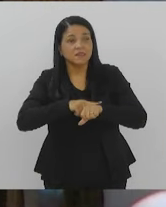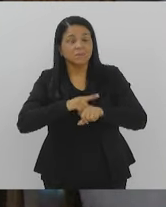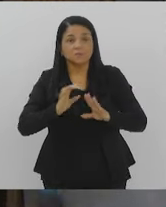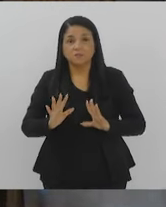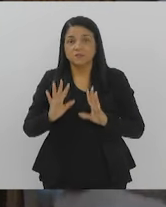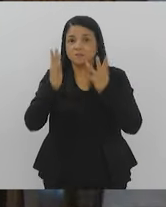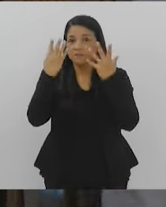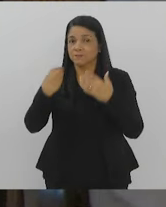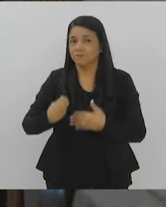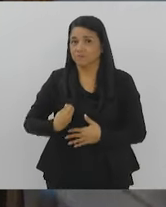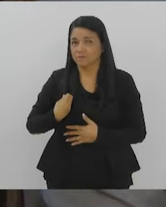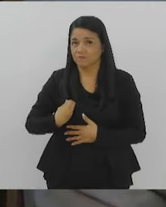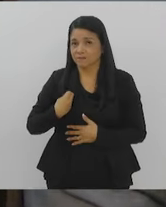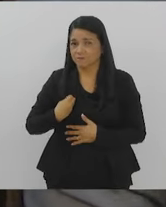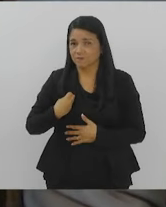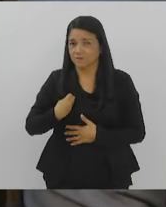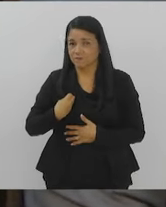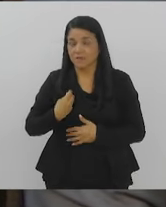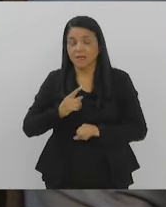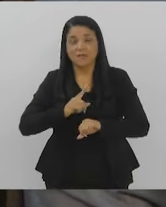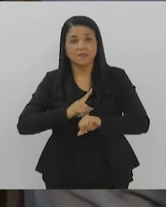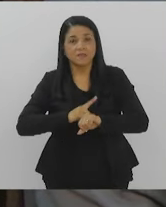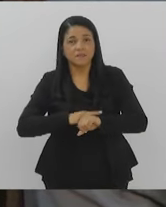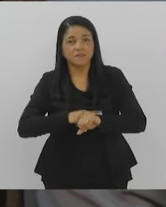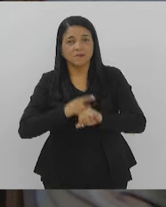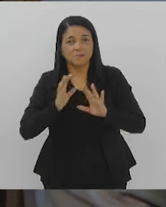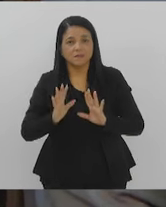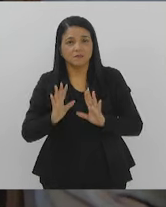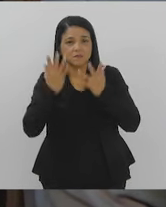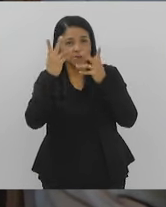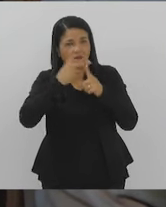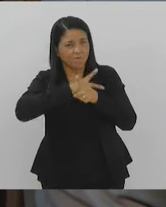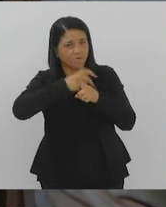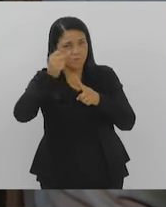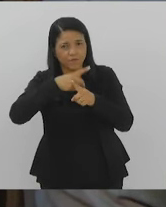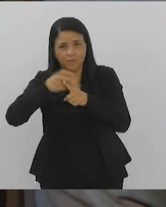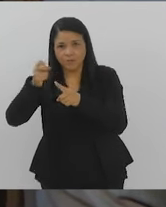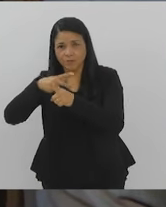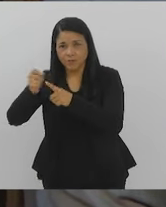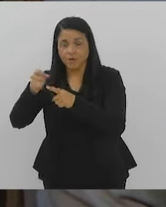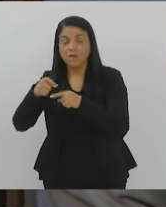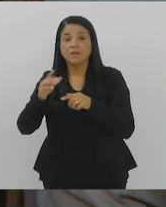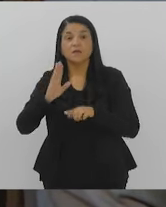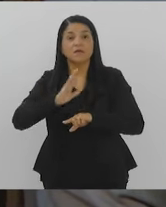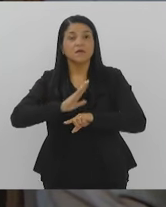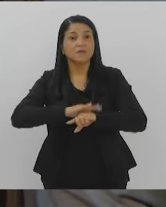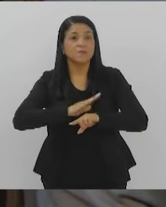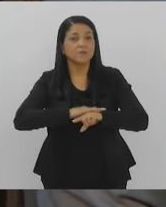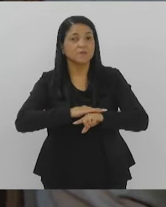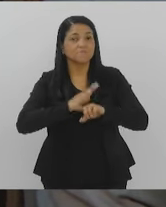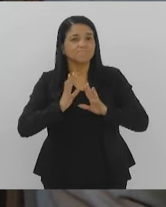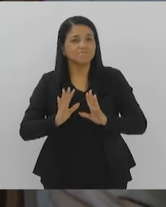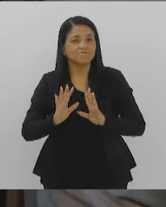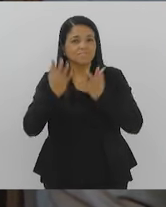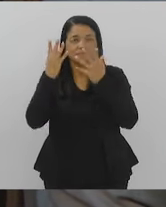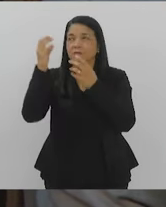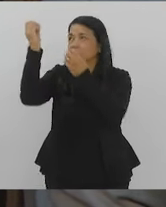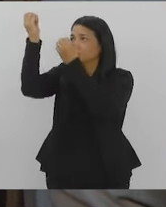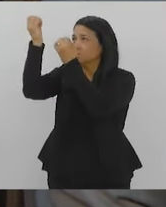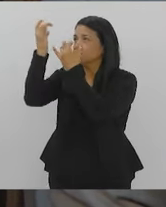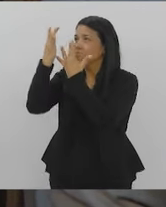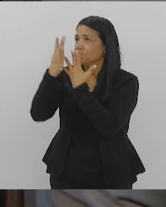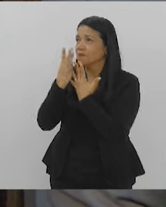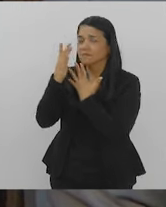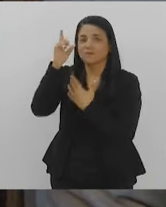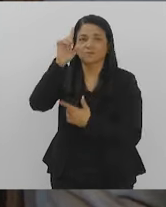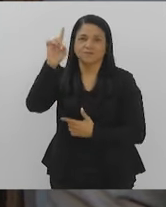vida, é tempo de celebrar a vitória, é tempo de celebrar as bênçãos ricas de